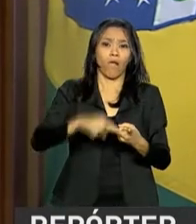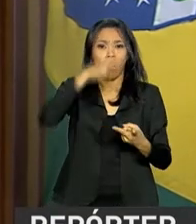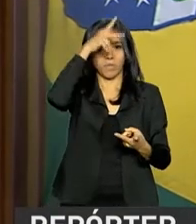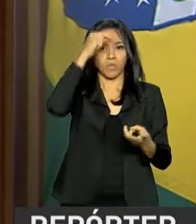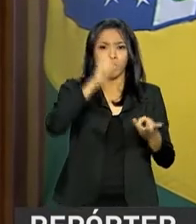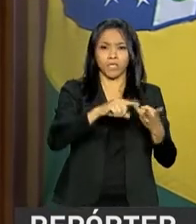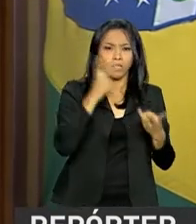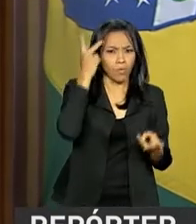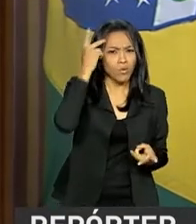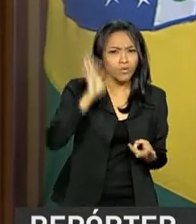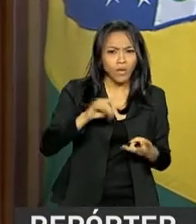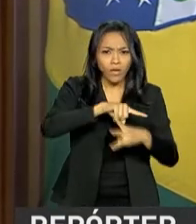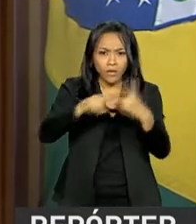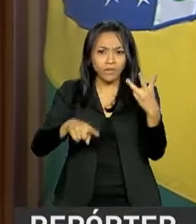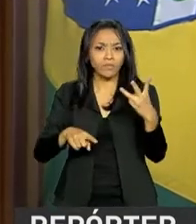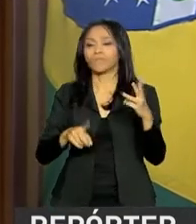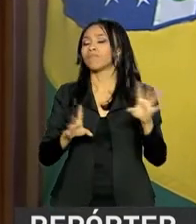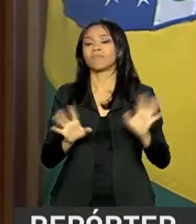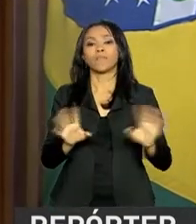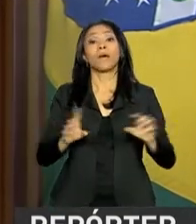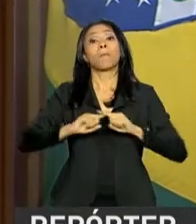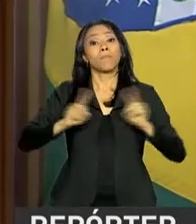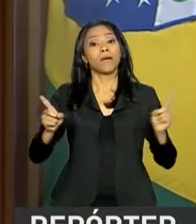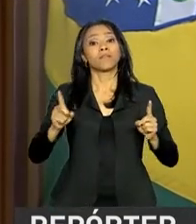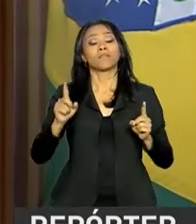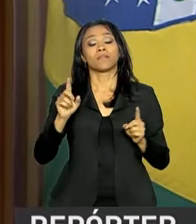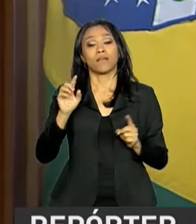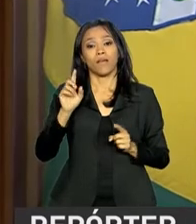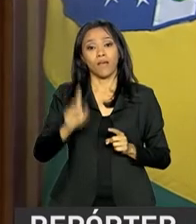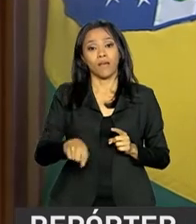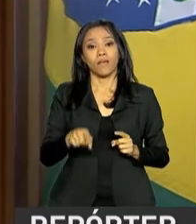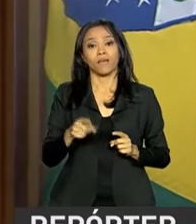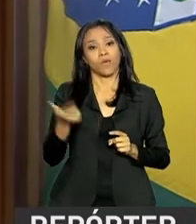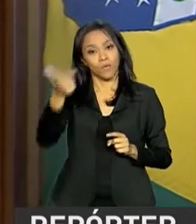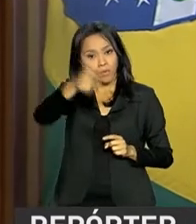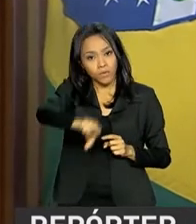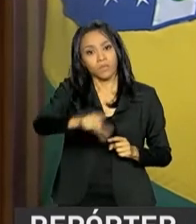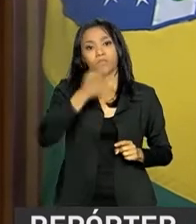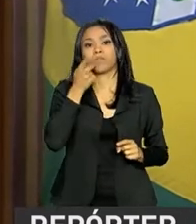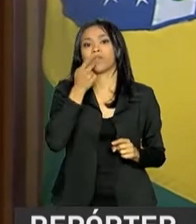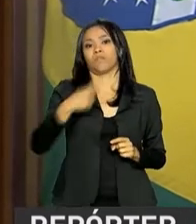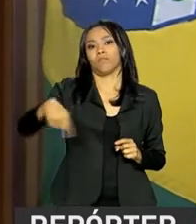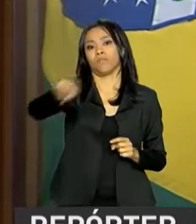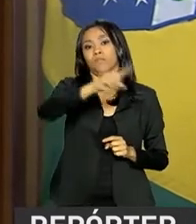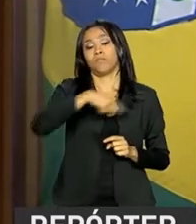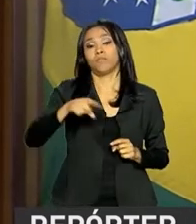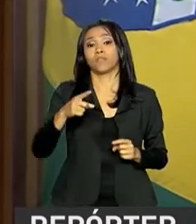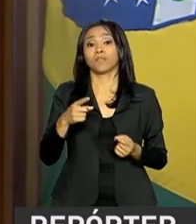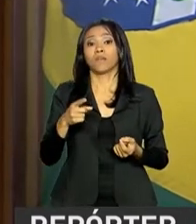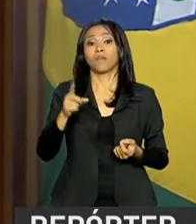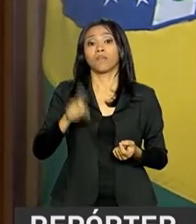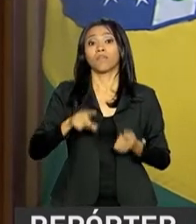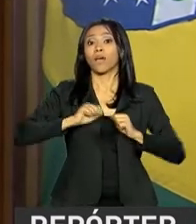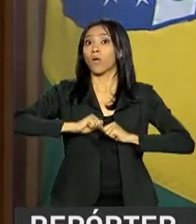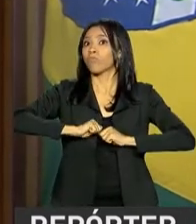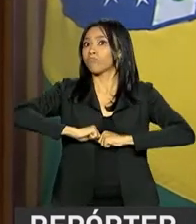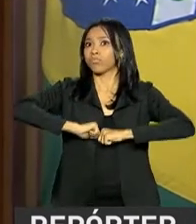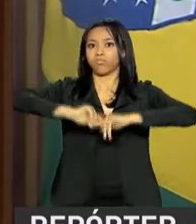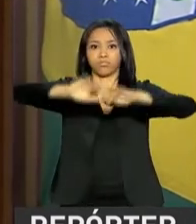paulo mas eh eh ultrapassam ante e volto a dizer das próprias fronteiras é